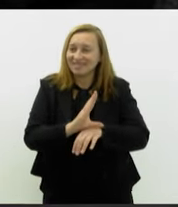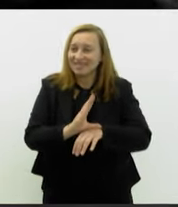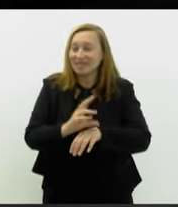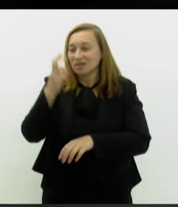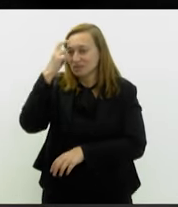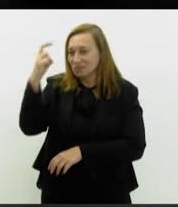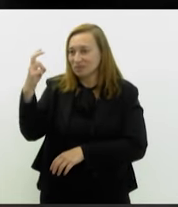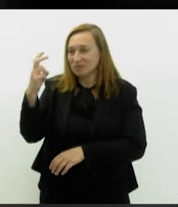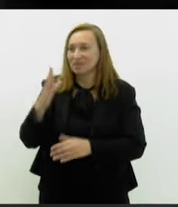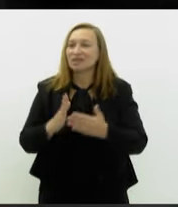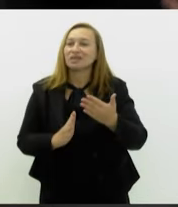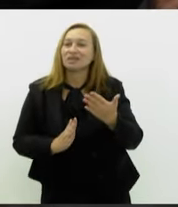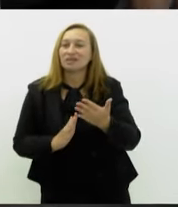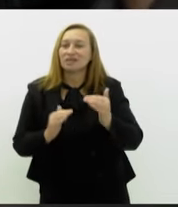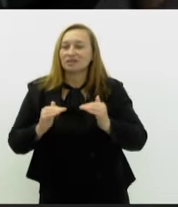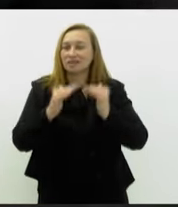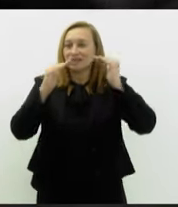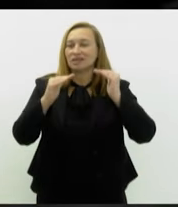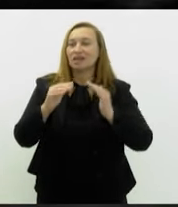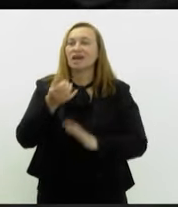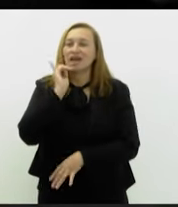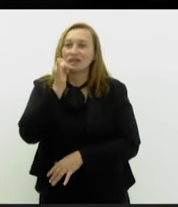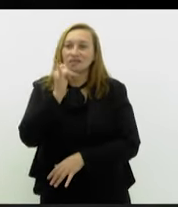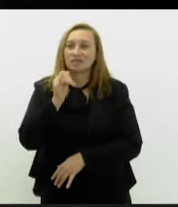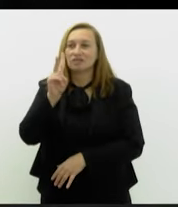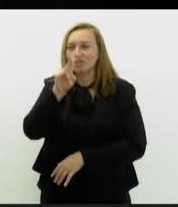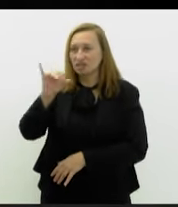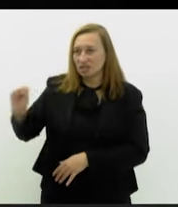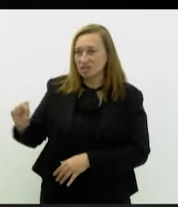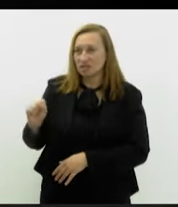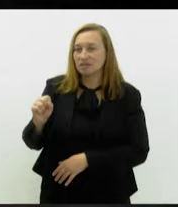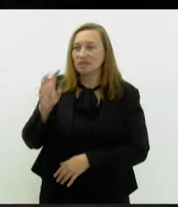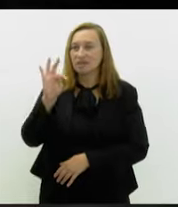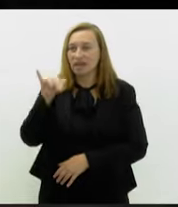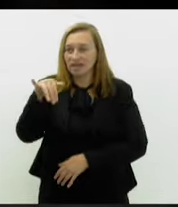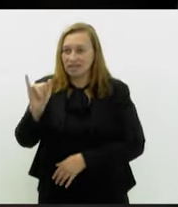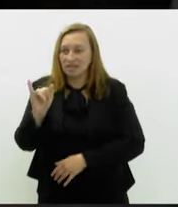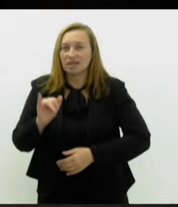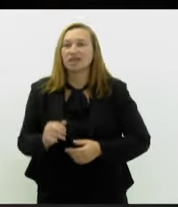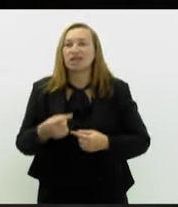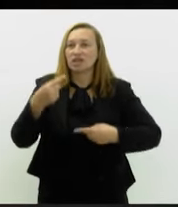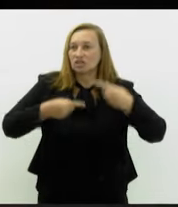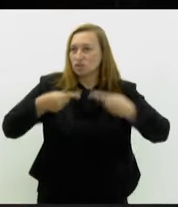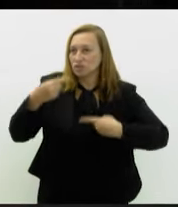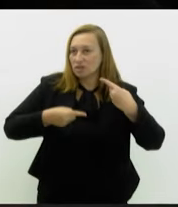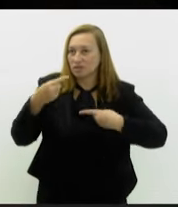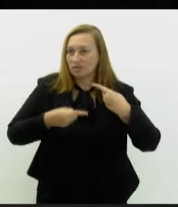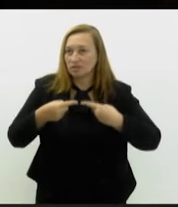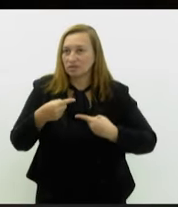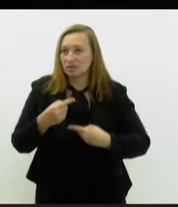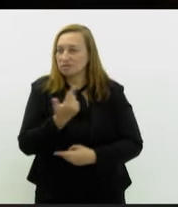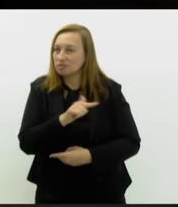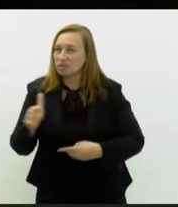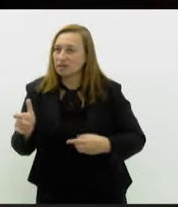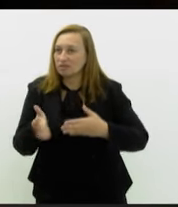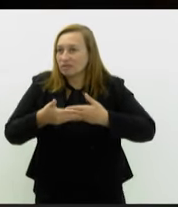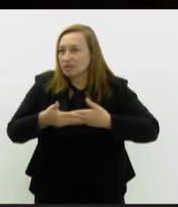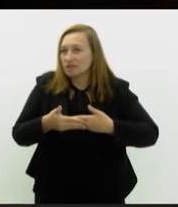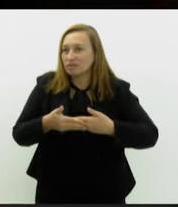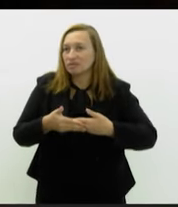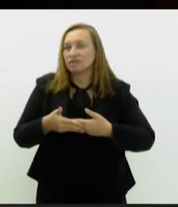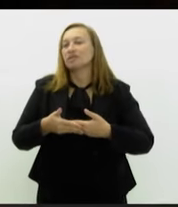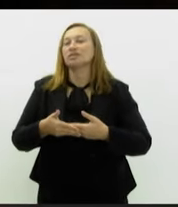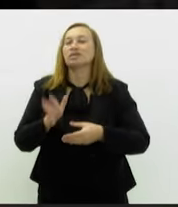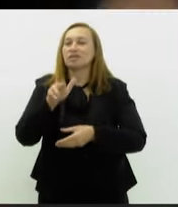cultura favorável. Relatores, deputados Vinícius Cozolino e Tande Vieira. Em discussão, não havendo quem queira discutir, encerrada a